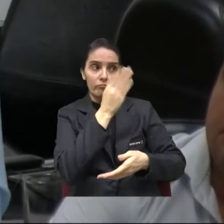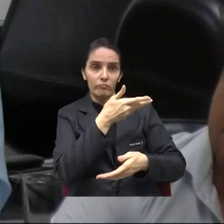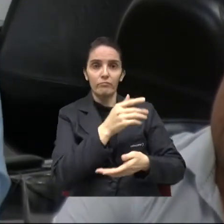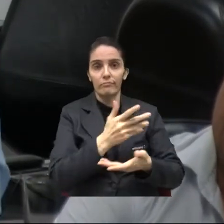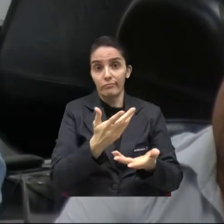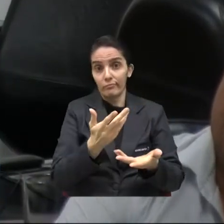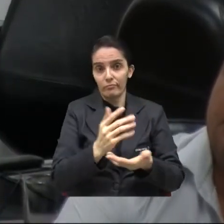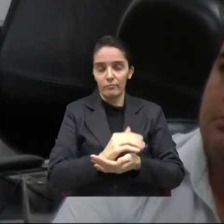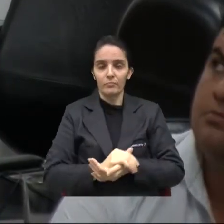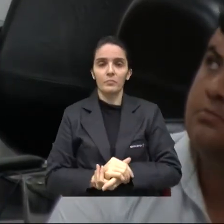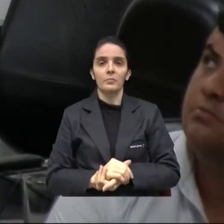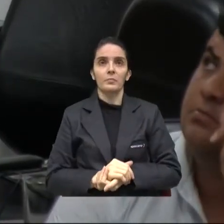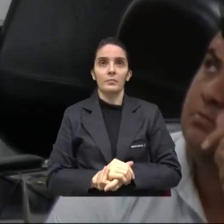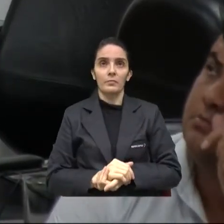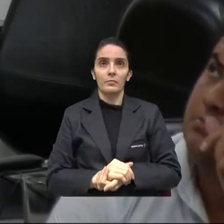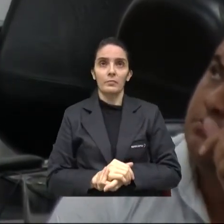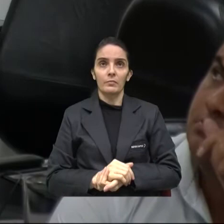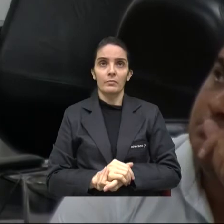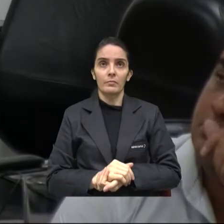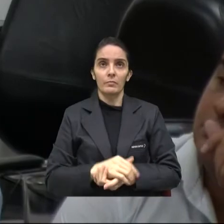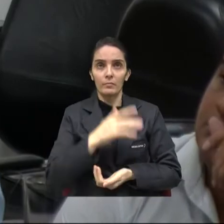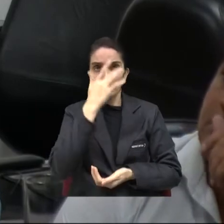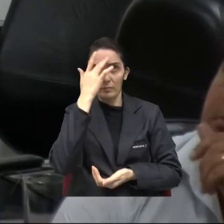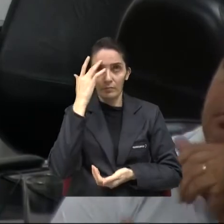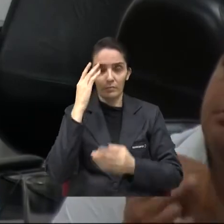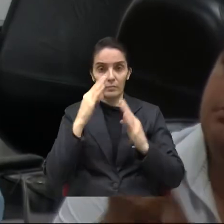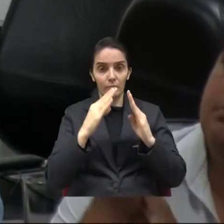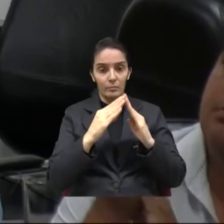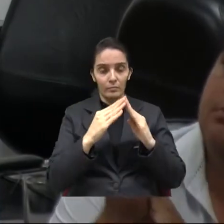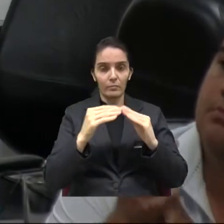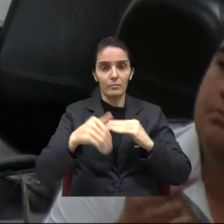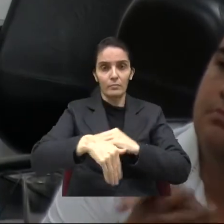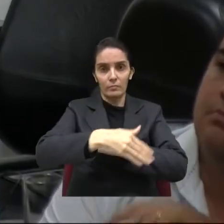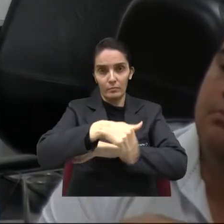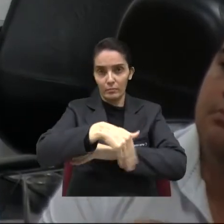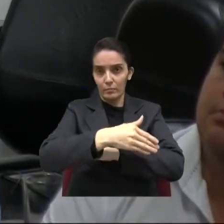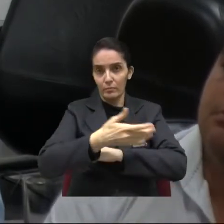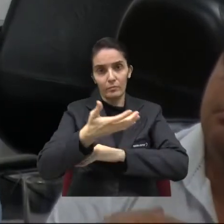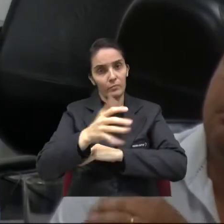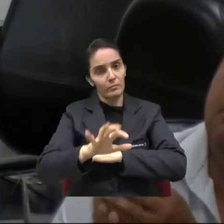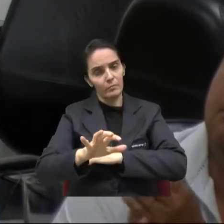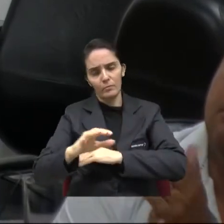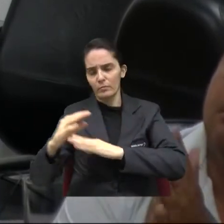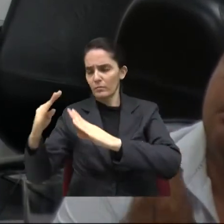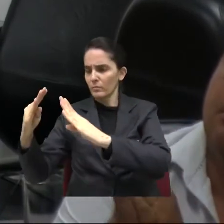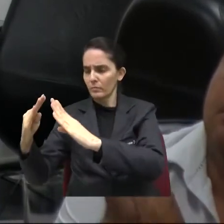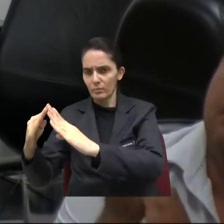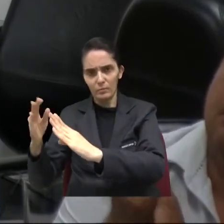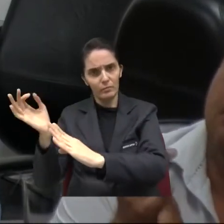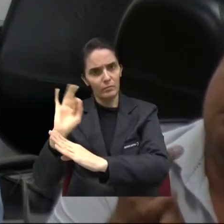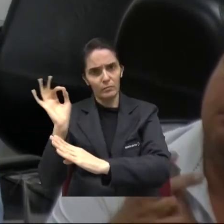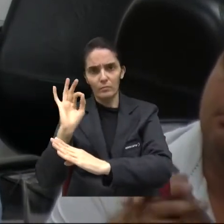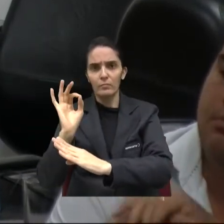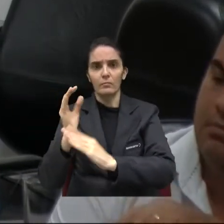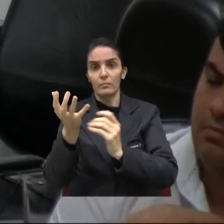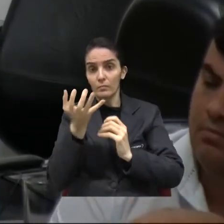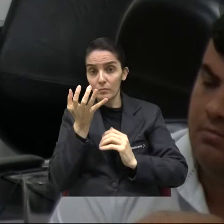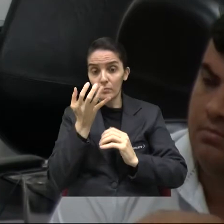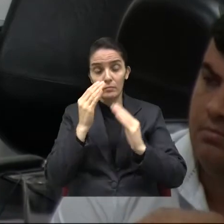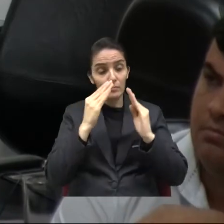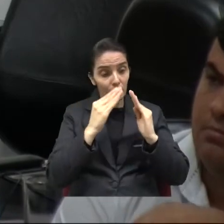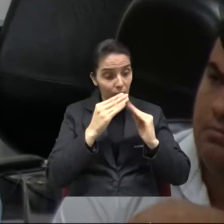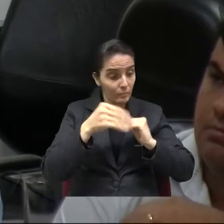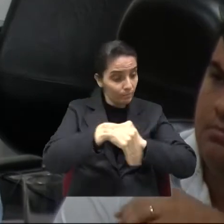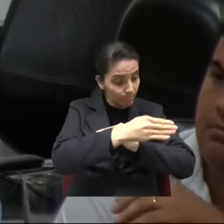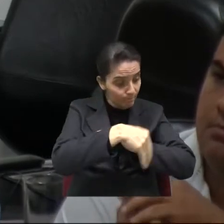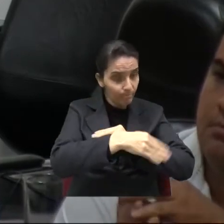que eu moro tem 2 moradores de rua, e eu já fui, e eles querem ficar na rua, eles não querem para abrigo, não querem para nada, eles querem ficar na rua. Então